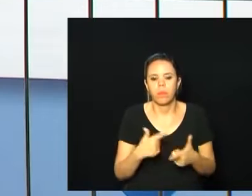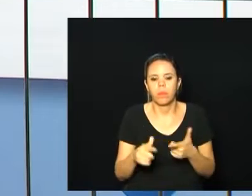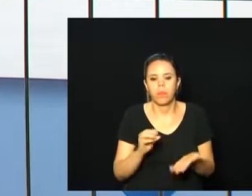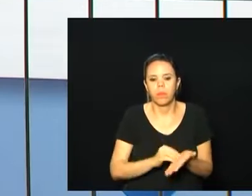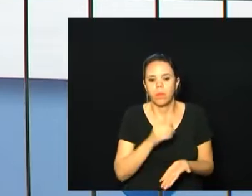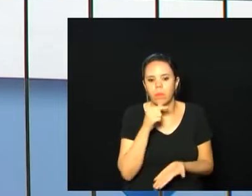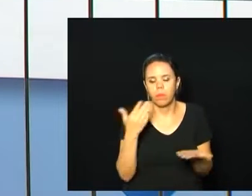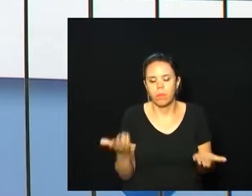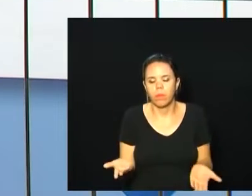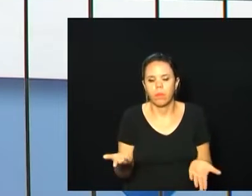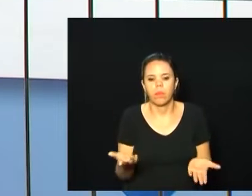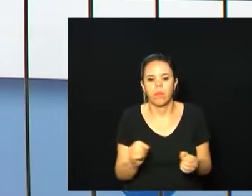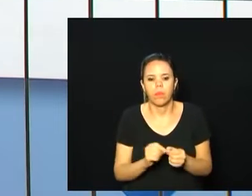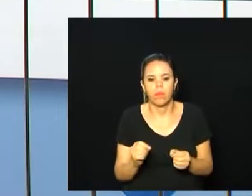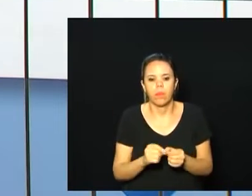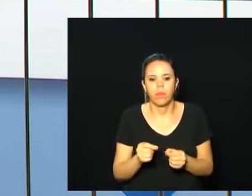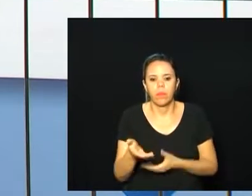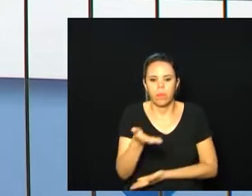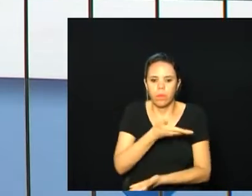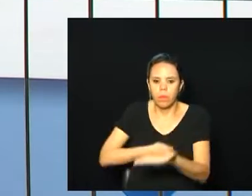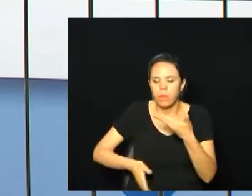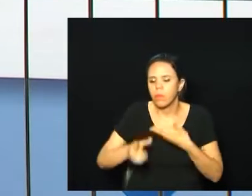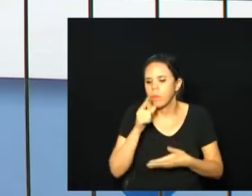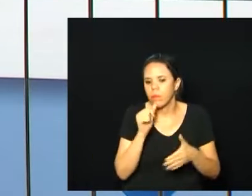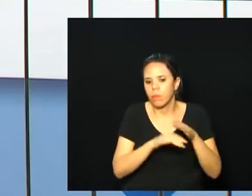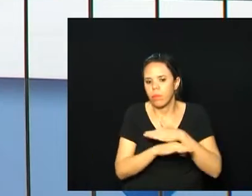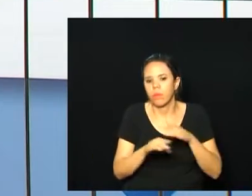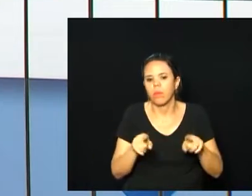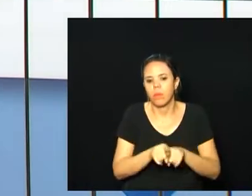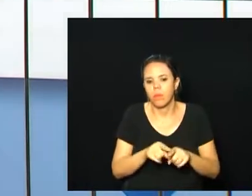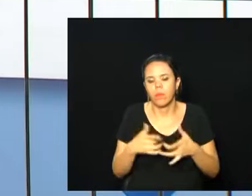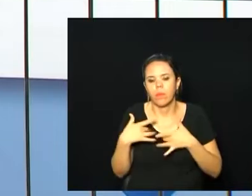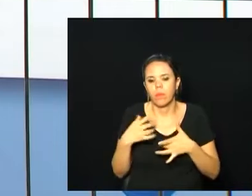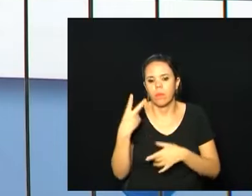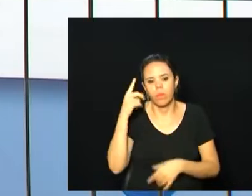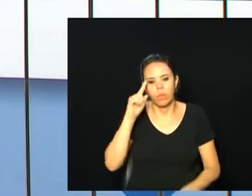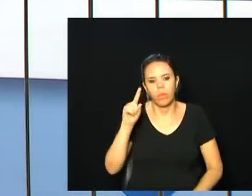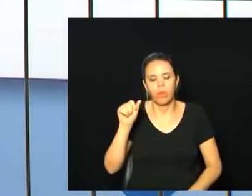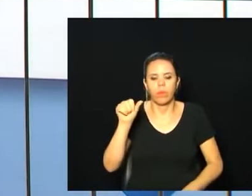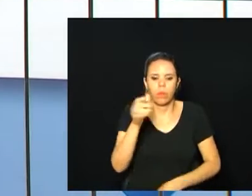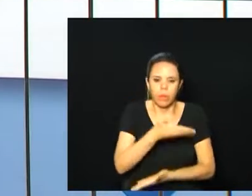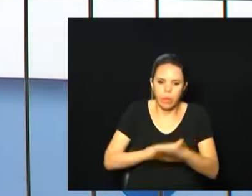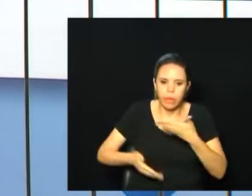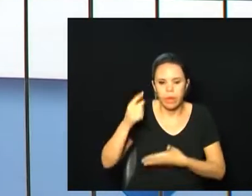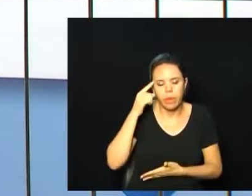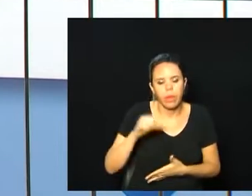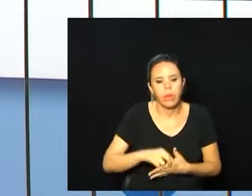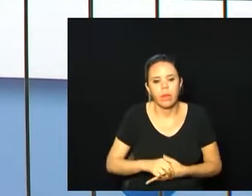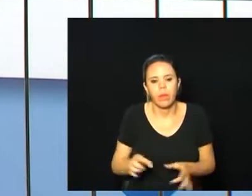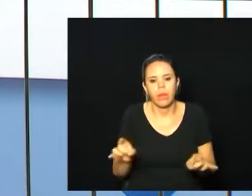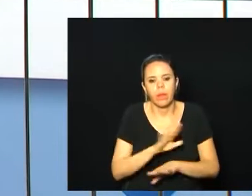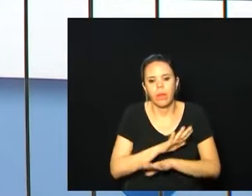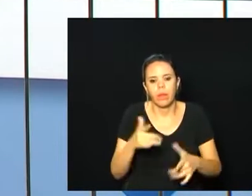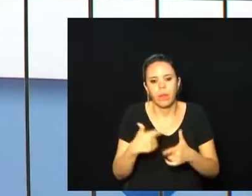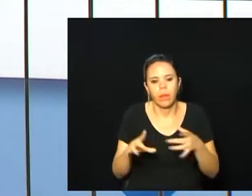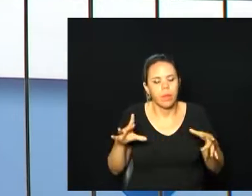hídrica, inclusive fazendo um rodízio do abastecimento de água a cada 2 dias. Mas a ideia é que isso acabe, porque